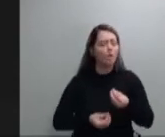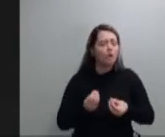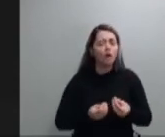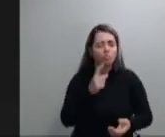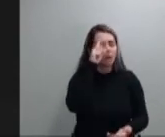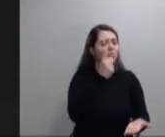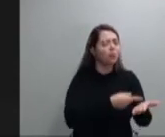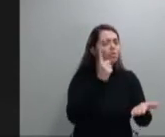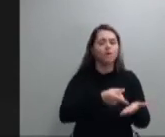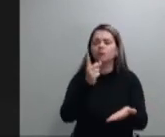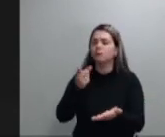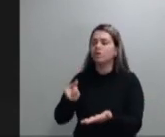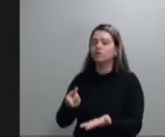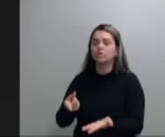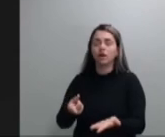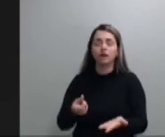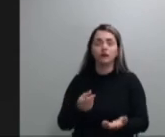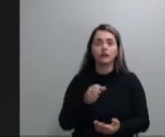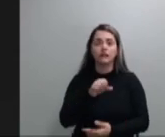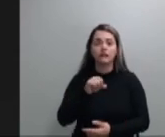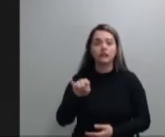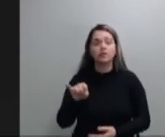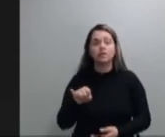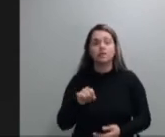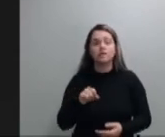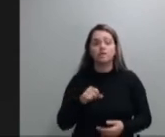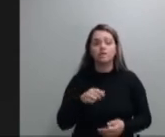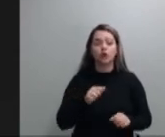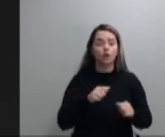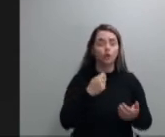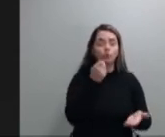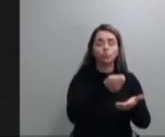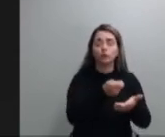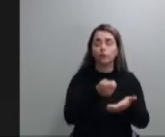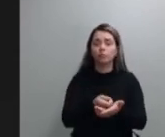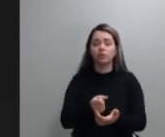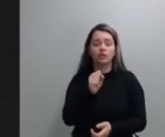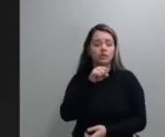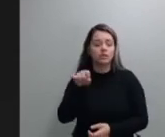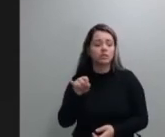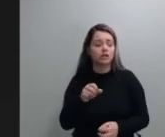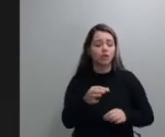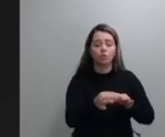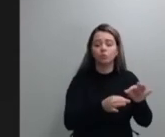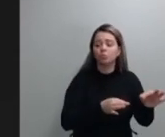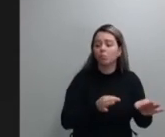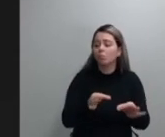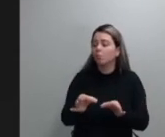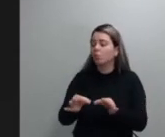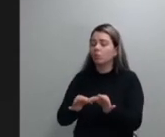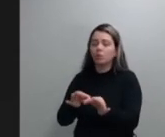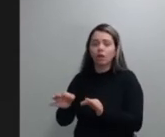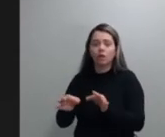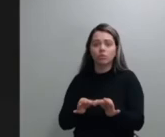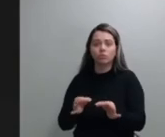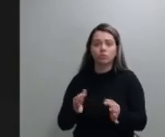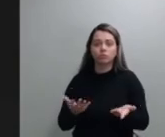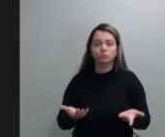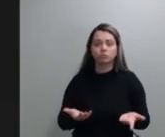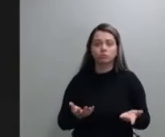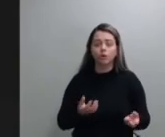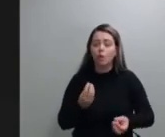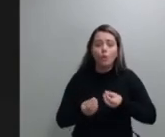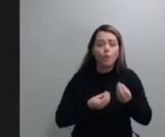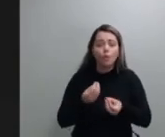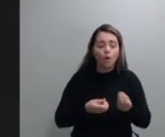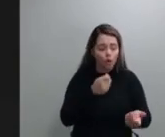eu tendo a comprar umas ações a ele se ele não faz a transmissão das ações no livro de transmissão de ações como é que eu posso dizer